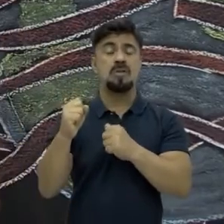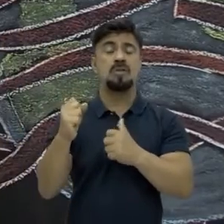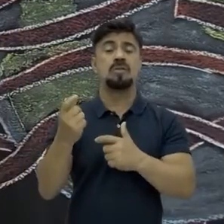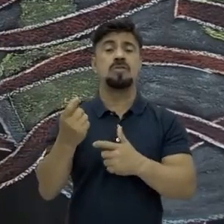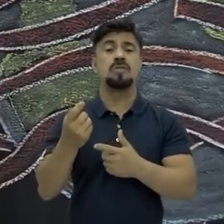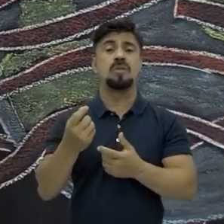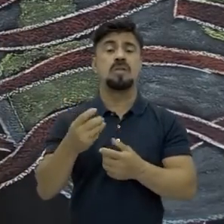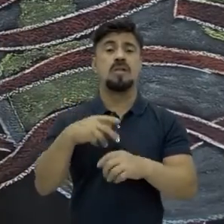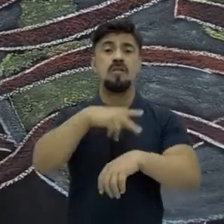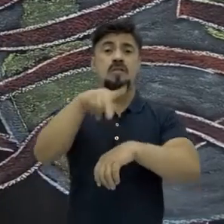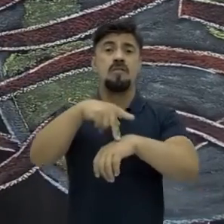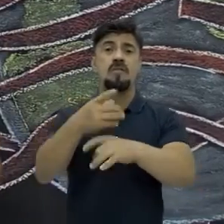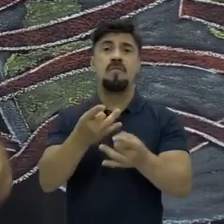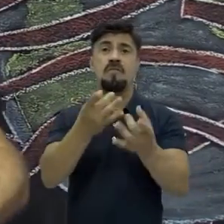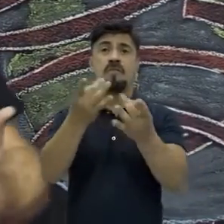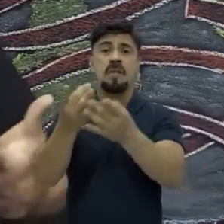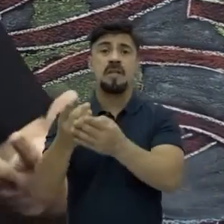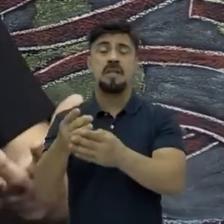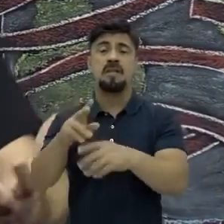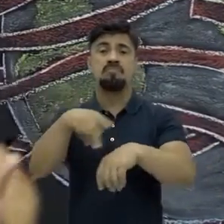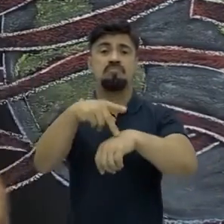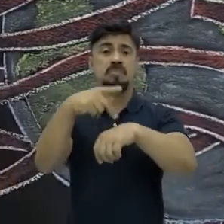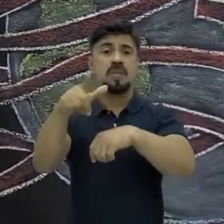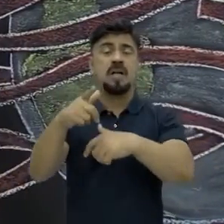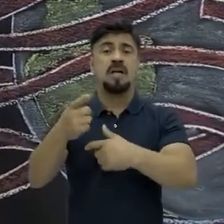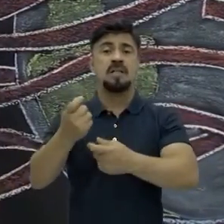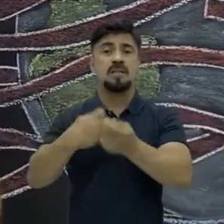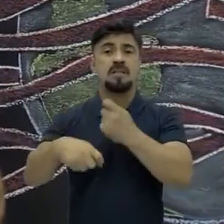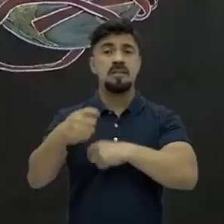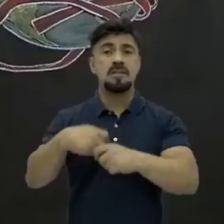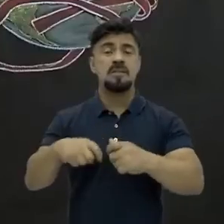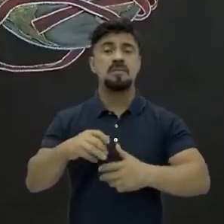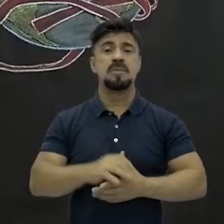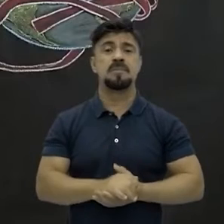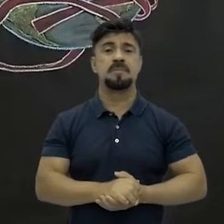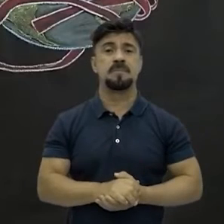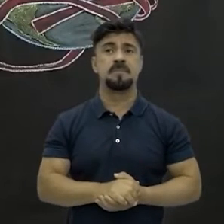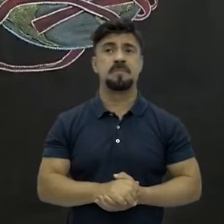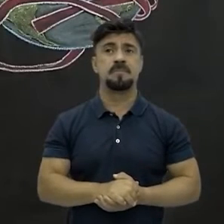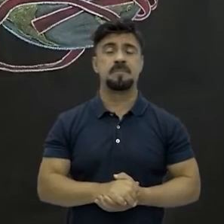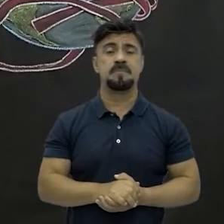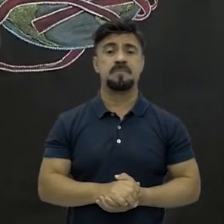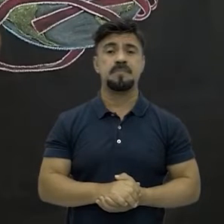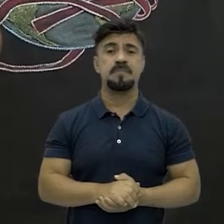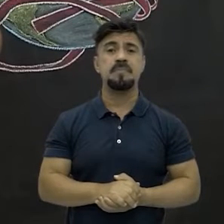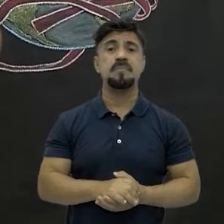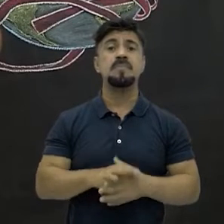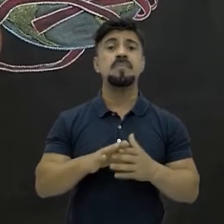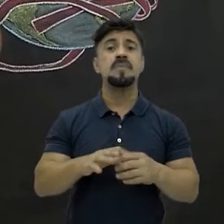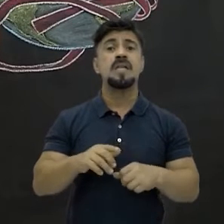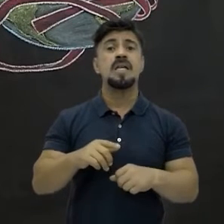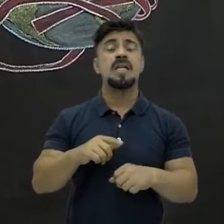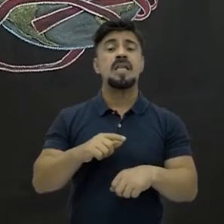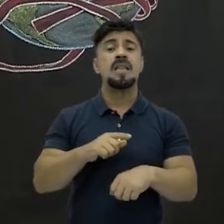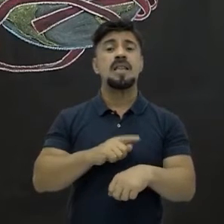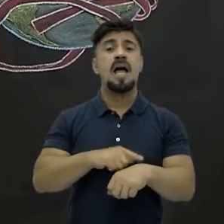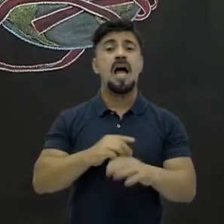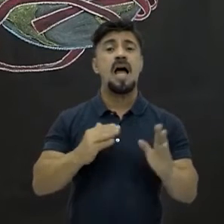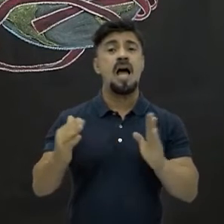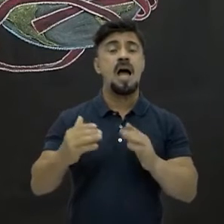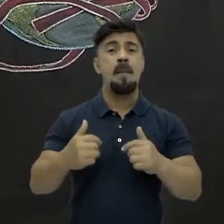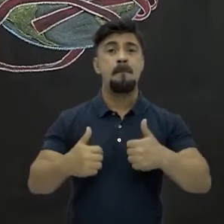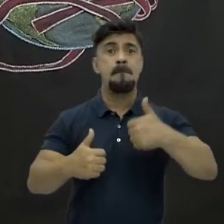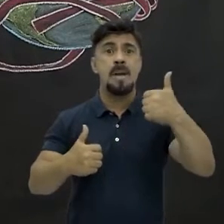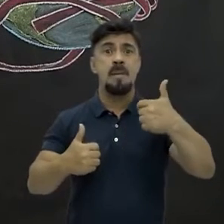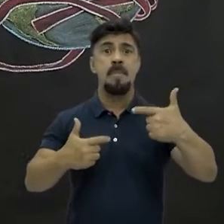comércio internacional, na geopolítica econômica, vamos dizer assim. Só que chega a época da Primeira Guerra